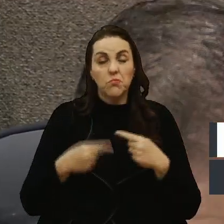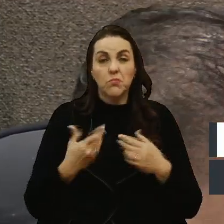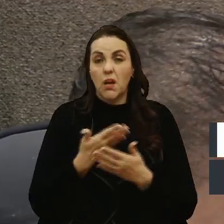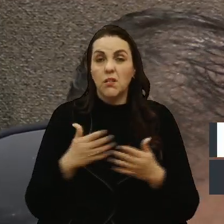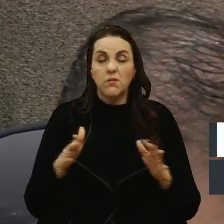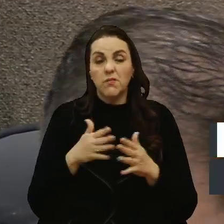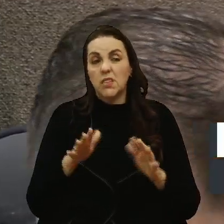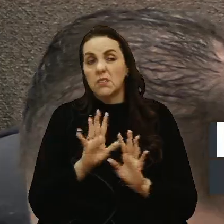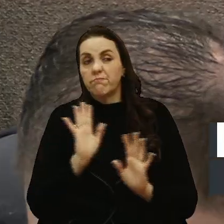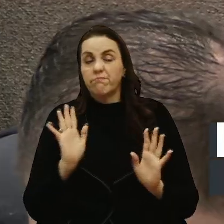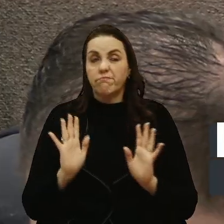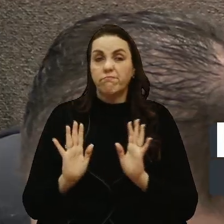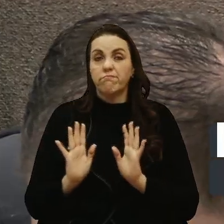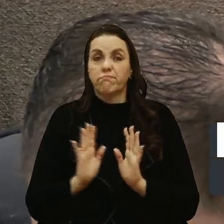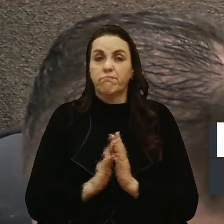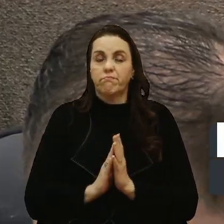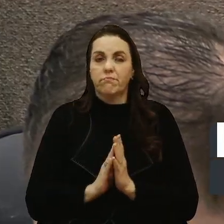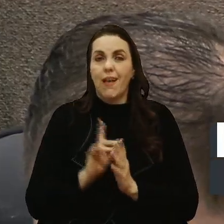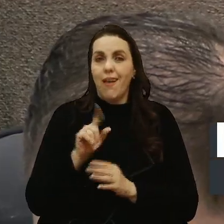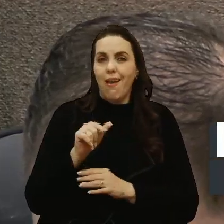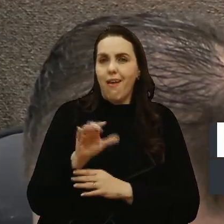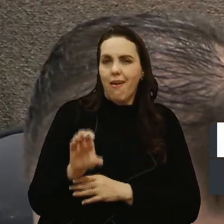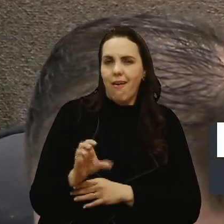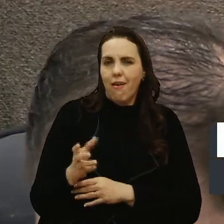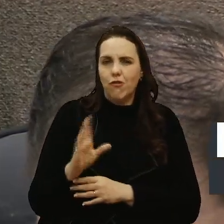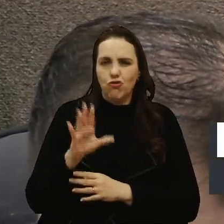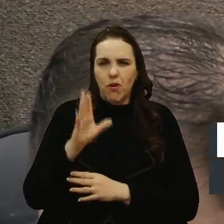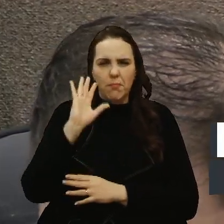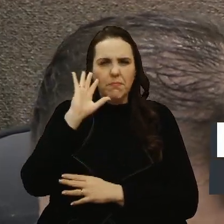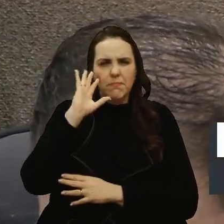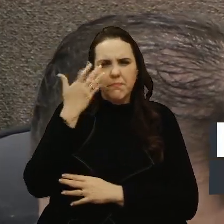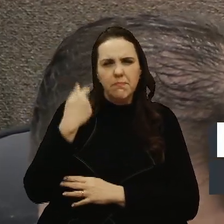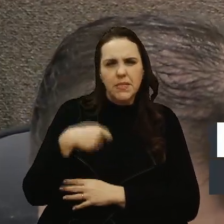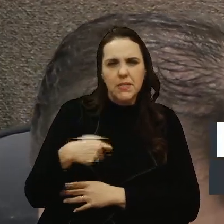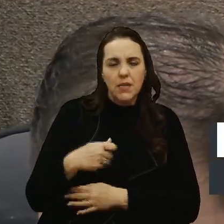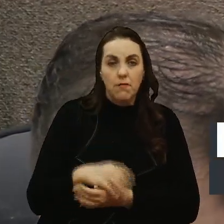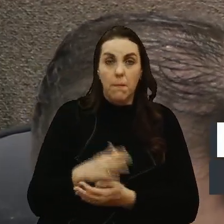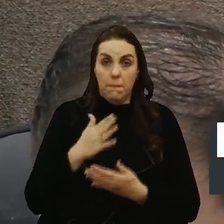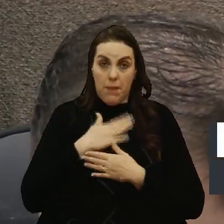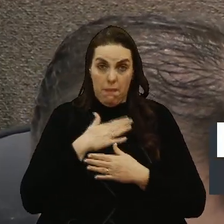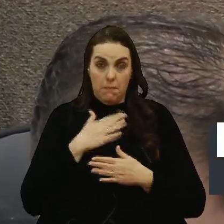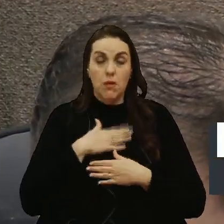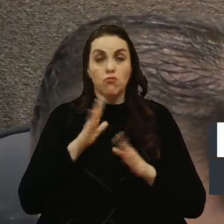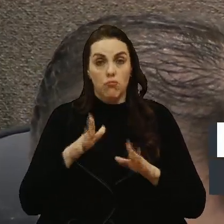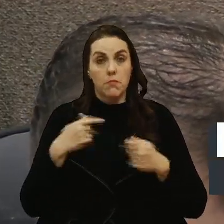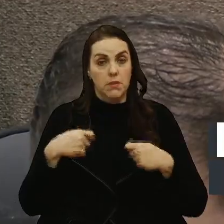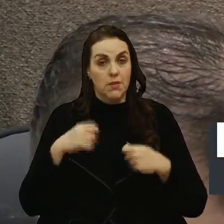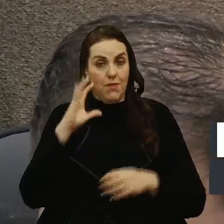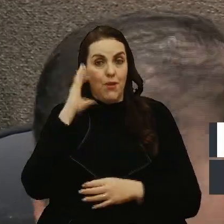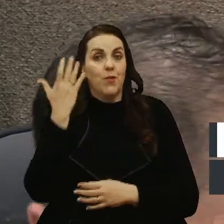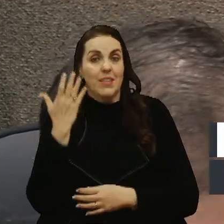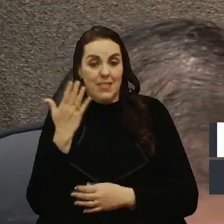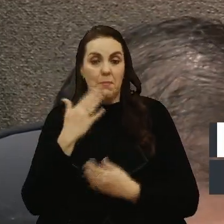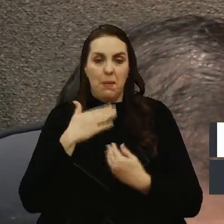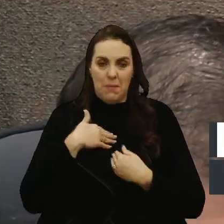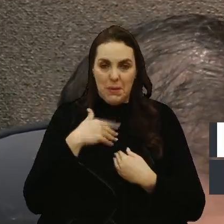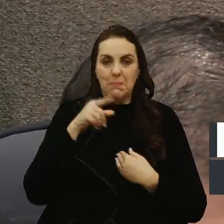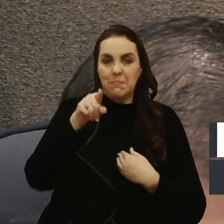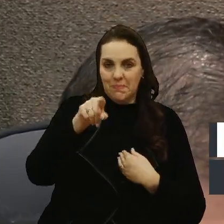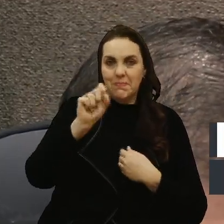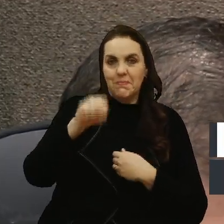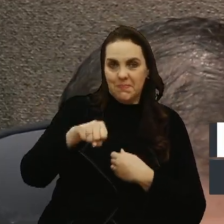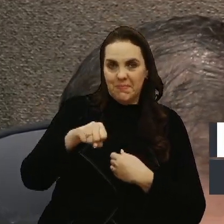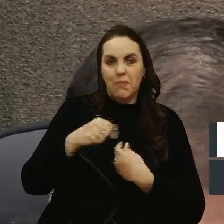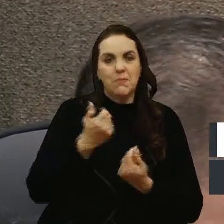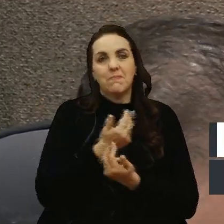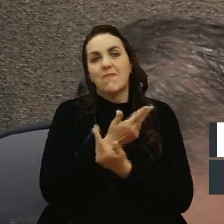achar que isso já deveria acontecer. Para mim, já deveria acontecer. Para o senhor, sim, mas para tantas outras pessoas,